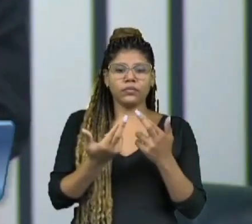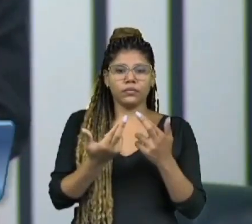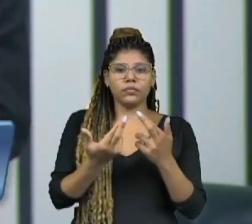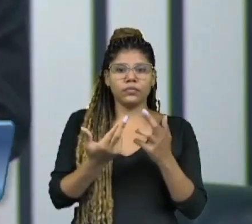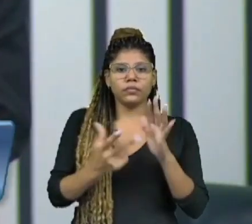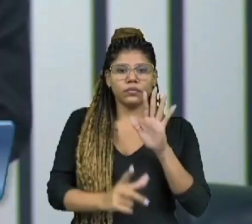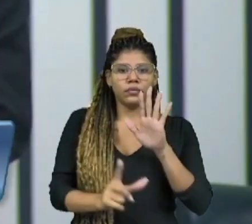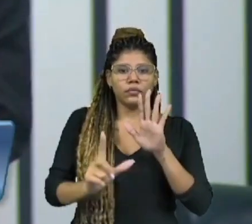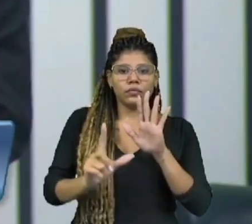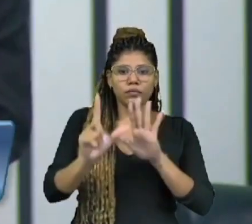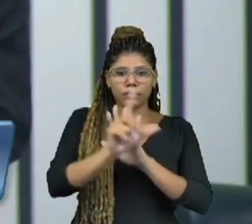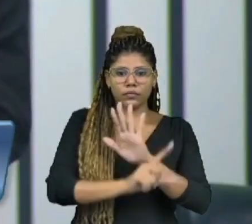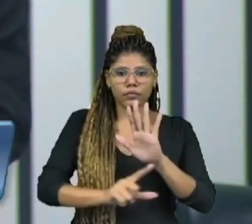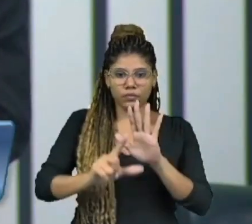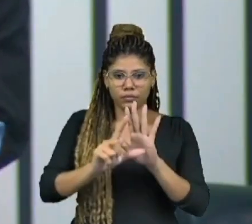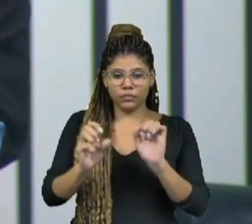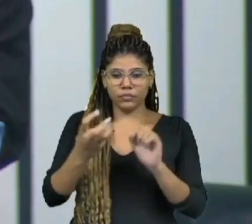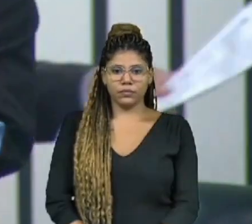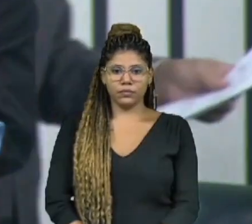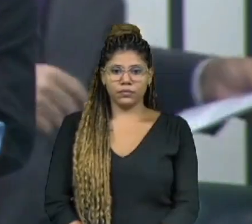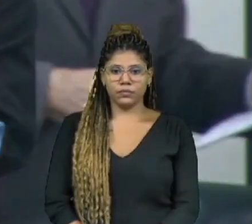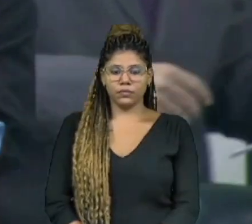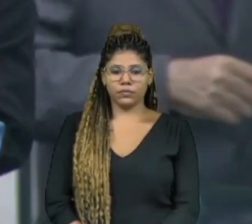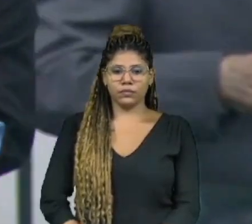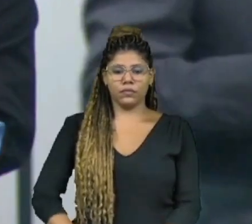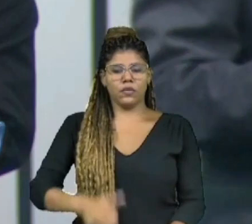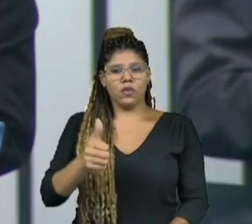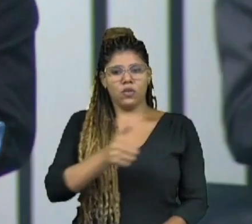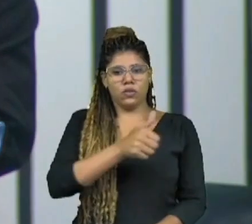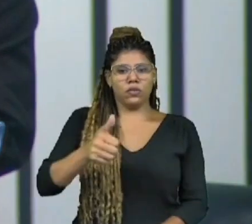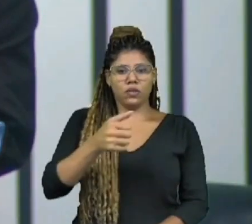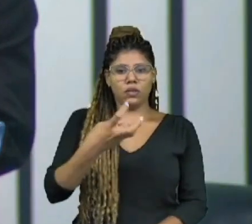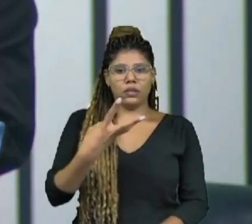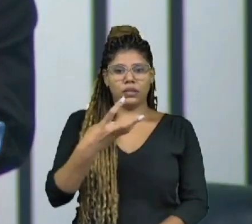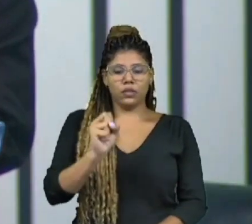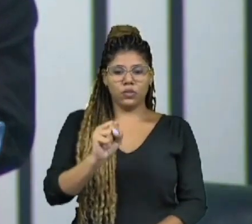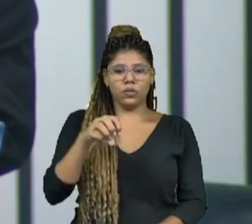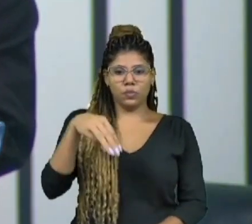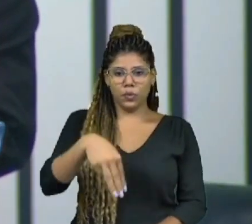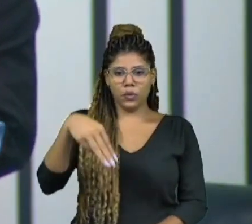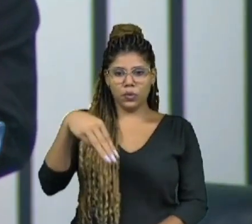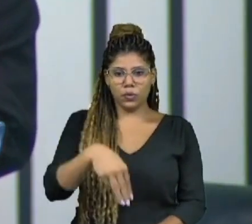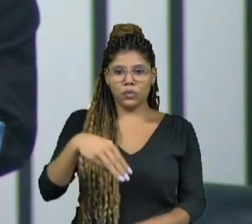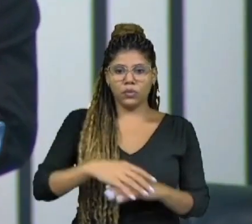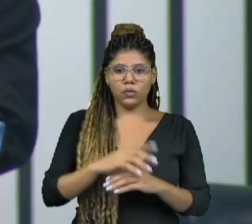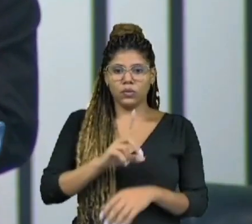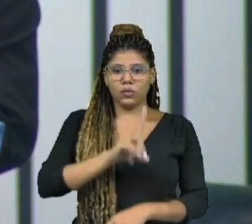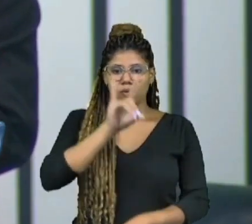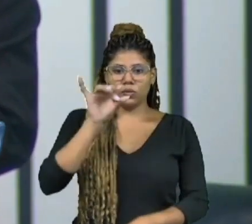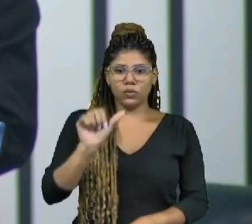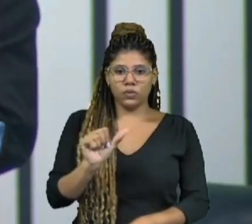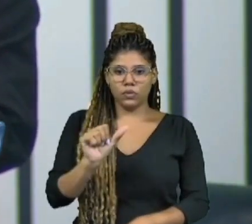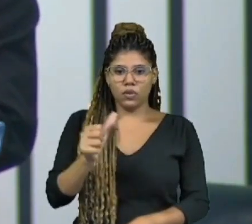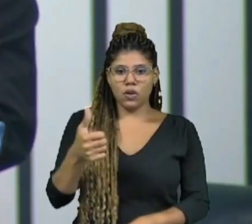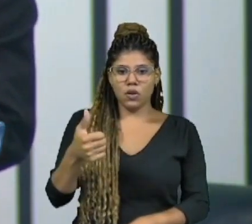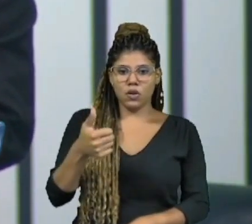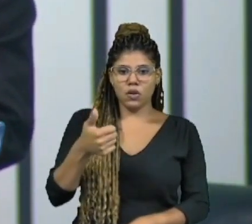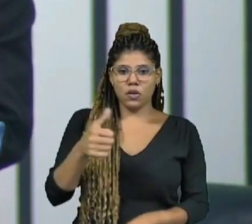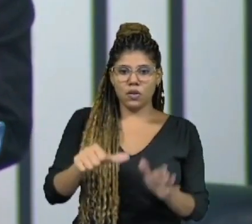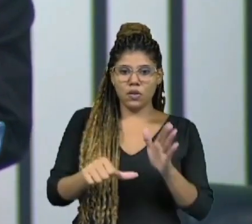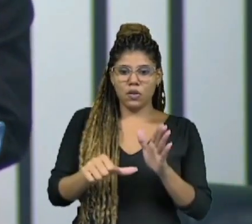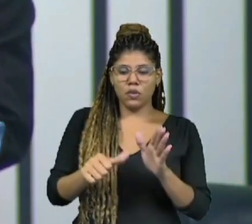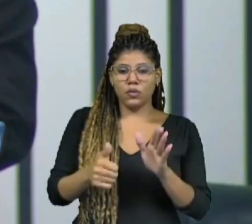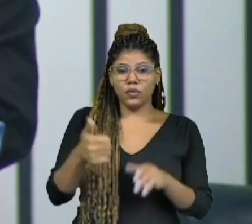30ª legislatura da Assembleia Legislativa do Estado do Ceará. 11 horas e 38 minutos do dia 1º